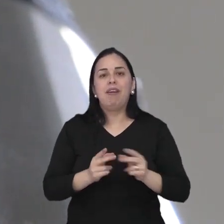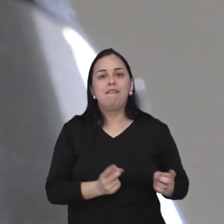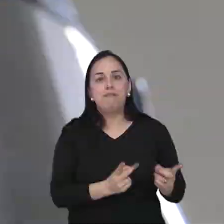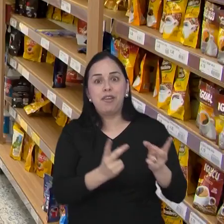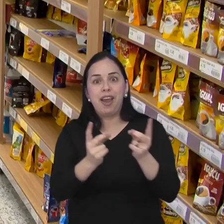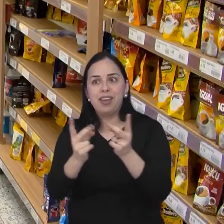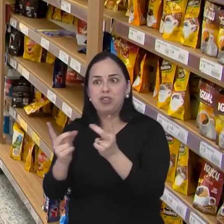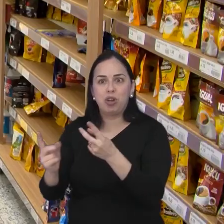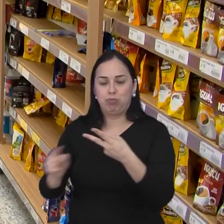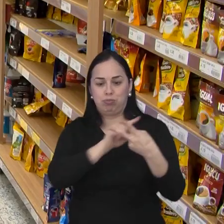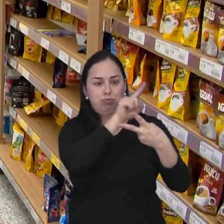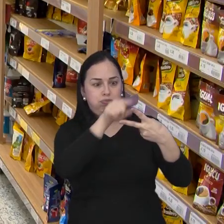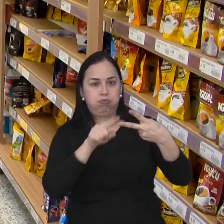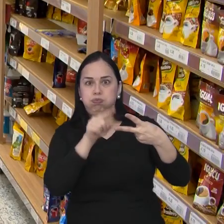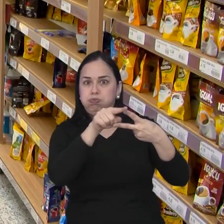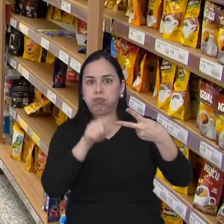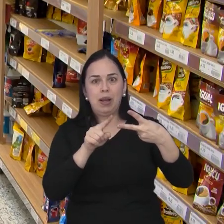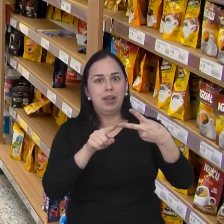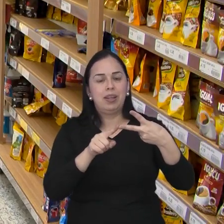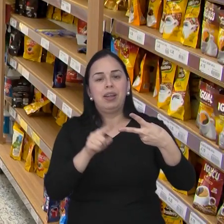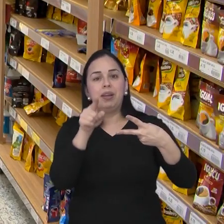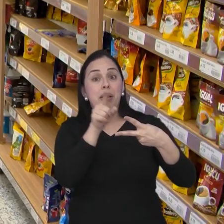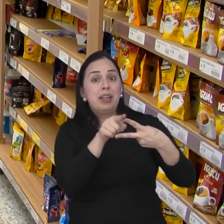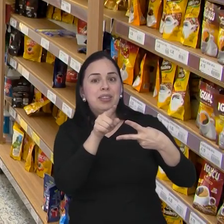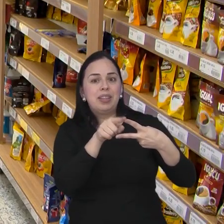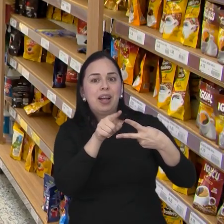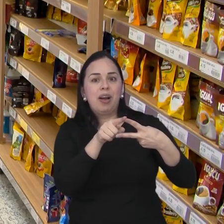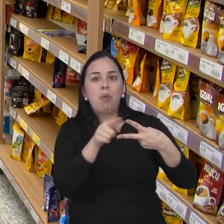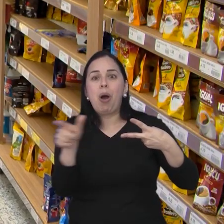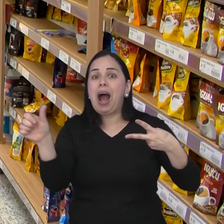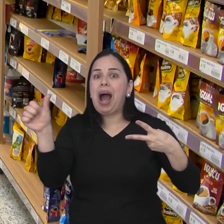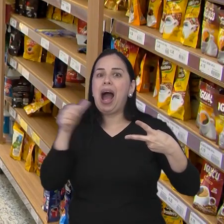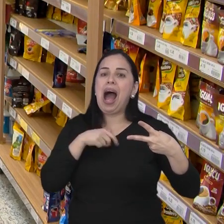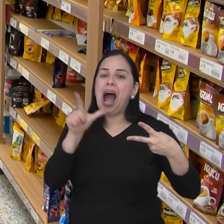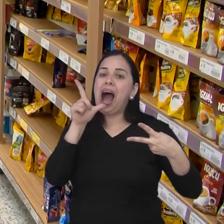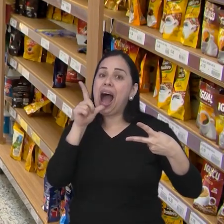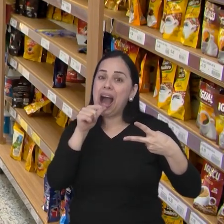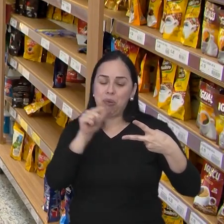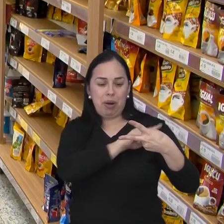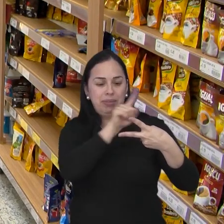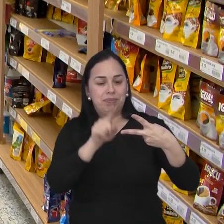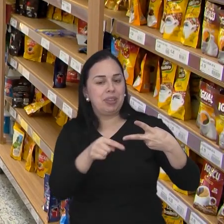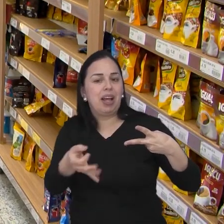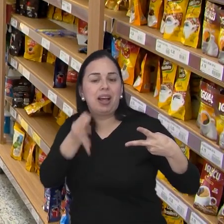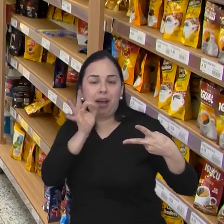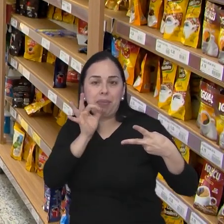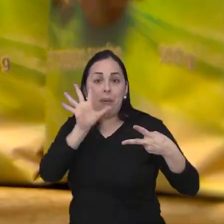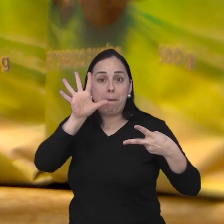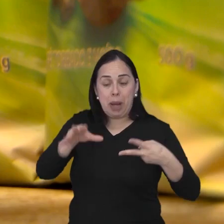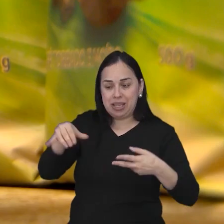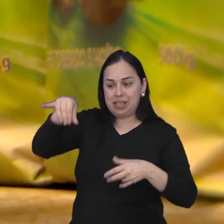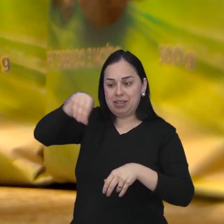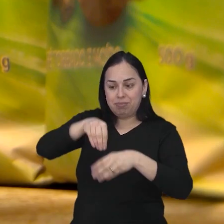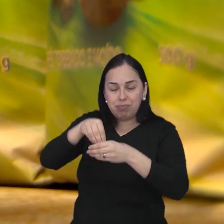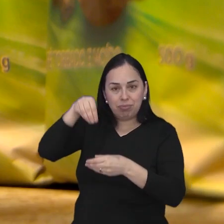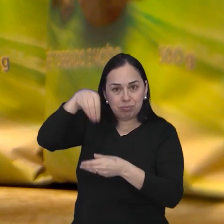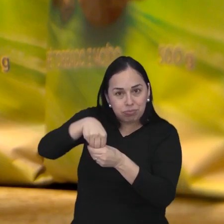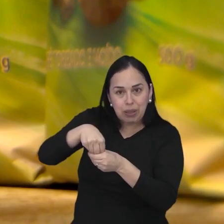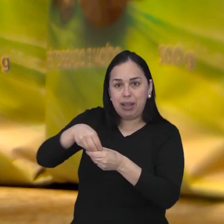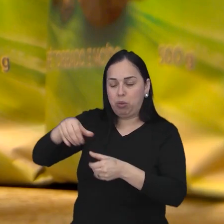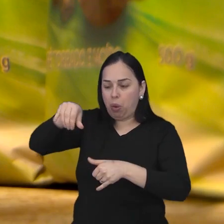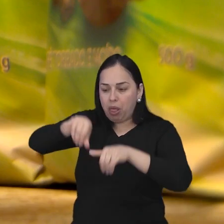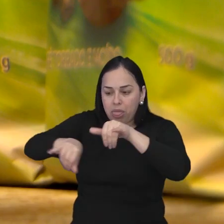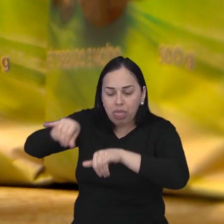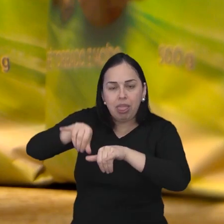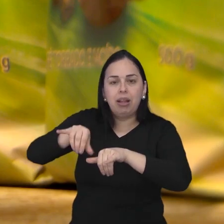brasileiros. Por isso é a segunda bebida mais consumida do país, ficando atrás apenas da água. Mas há um composto